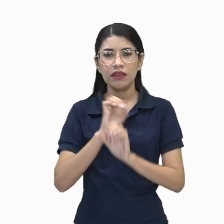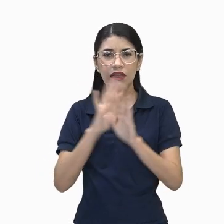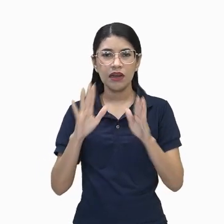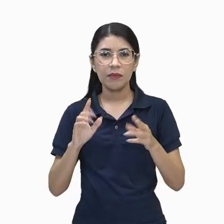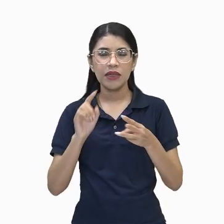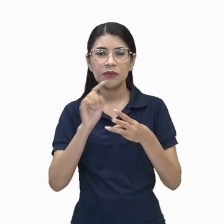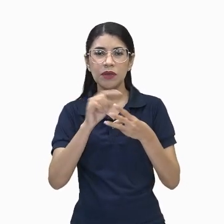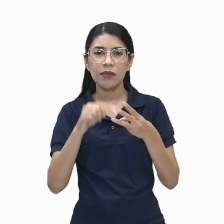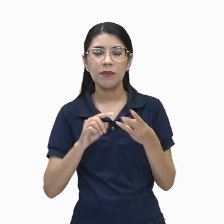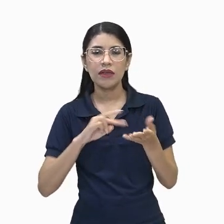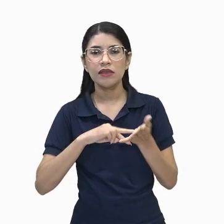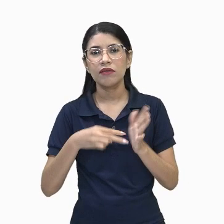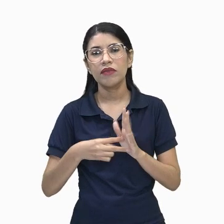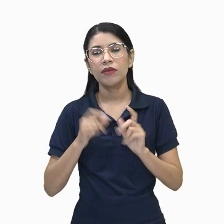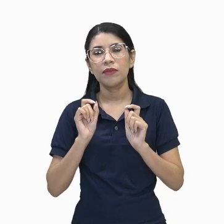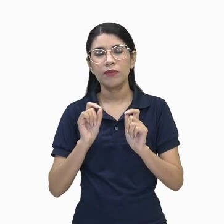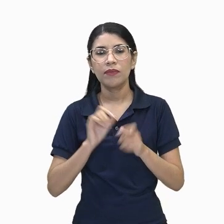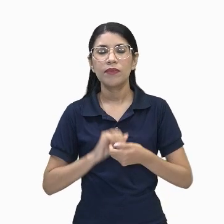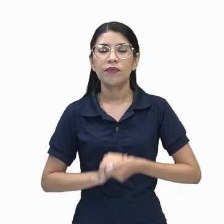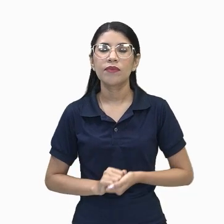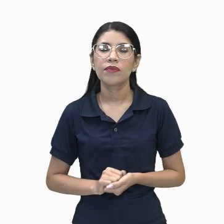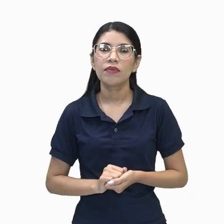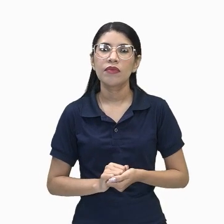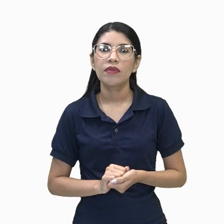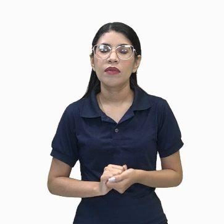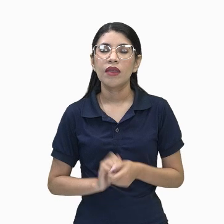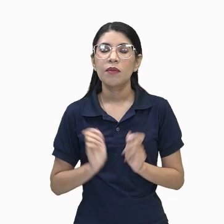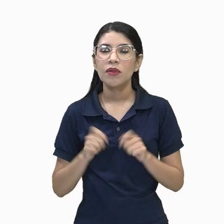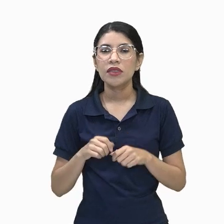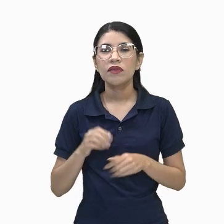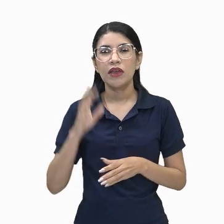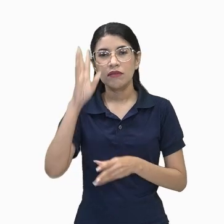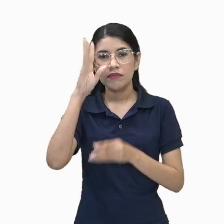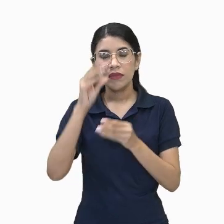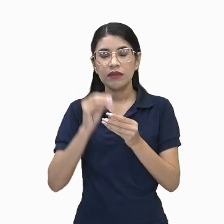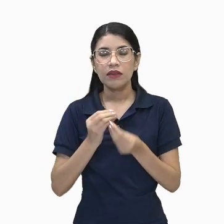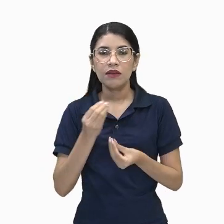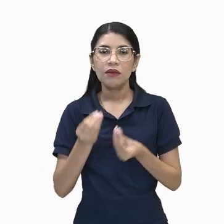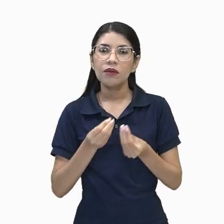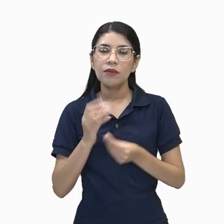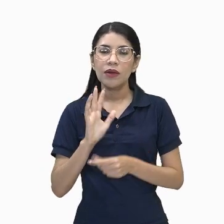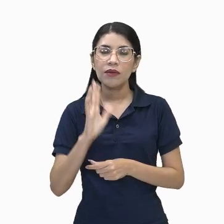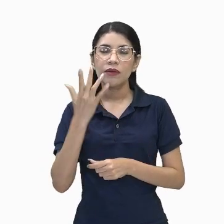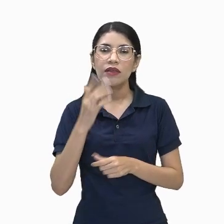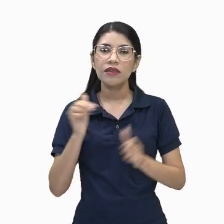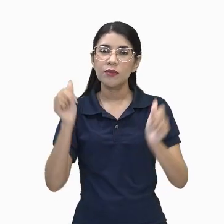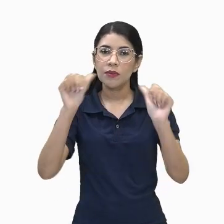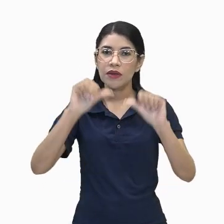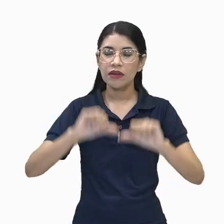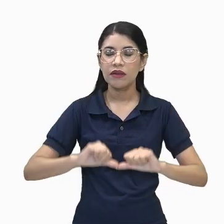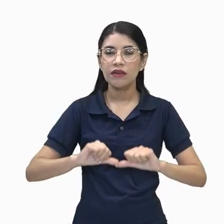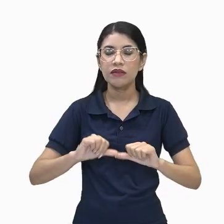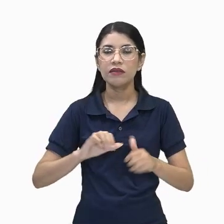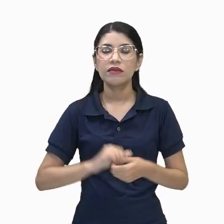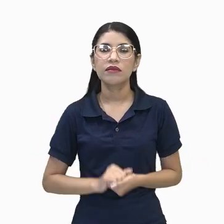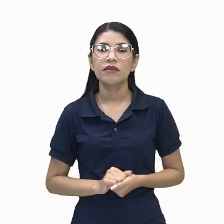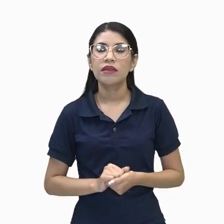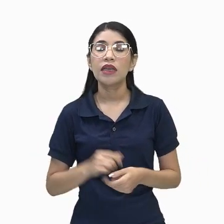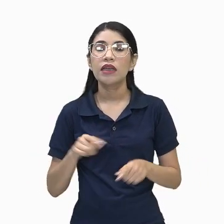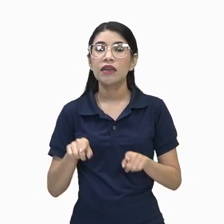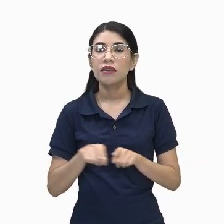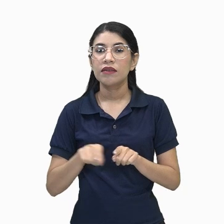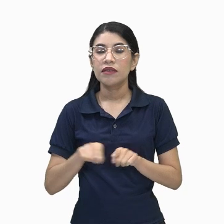3 palavrinhas que vão nos ajudar a compreender como é que se deu ali a crise e, por que não